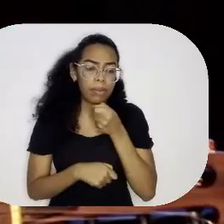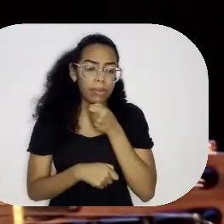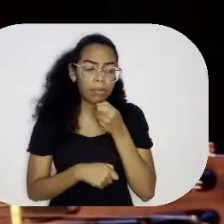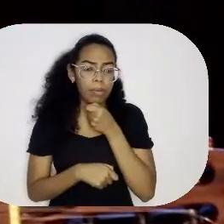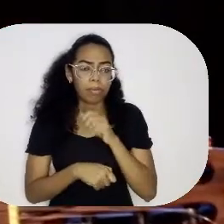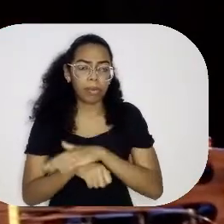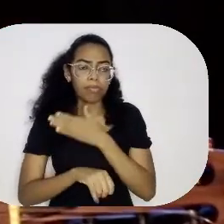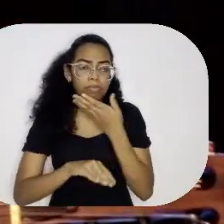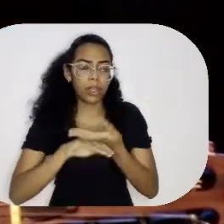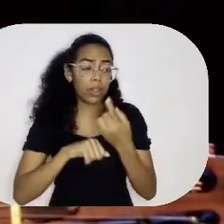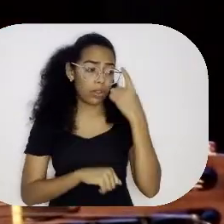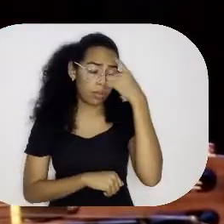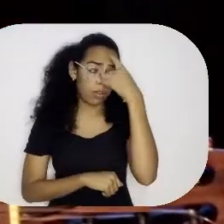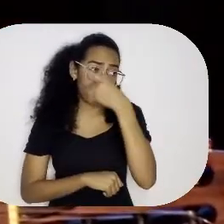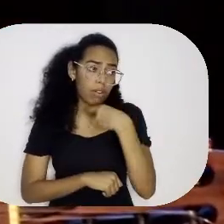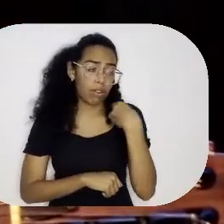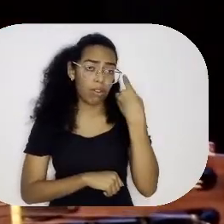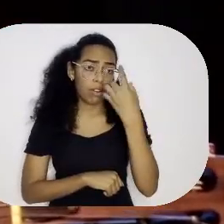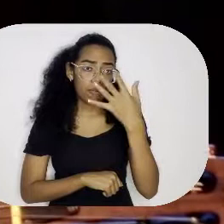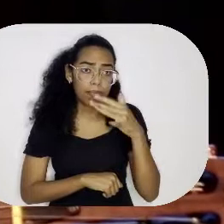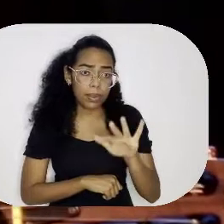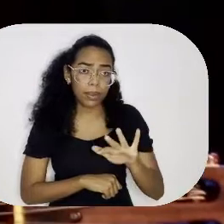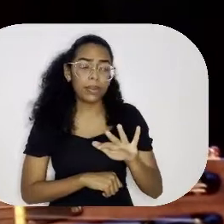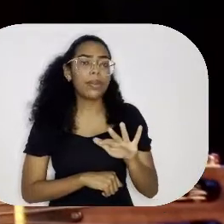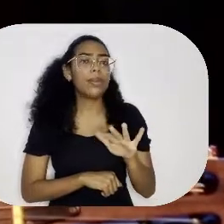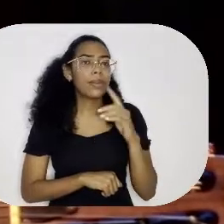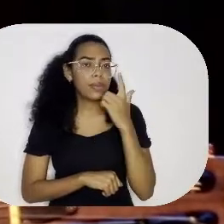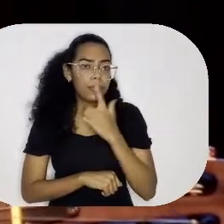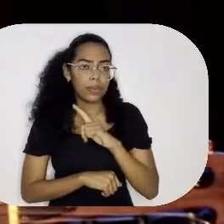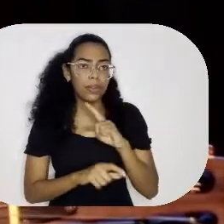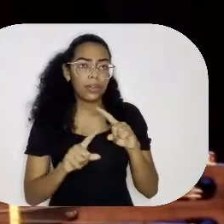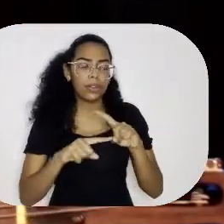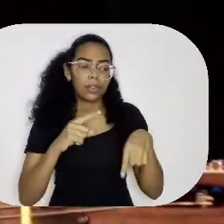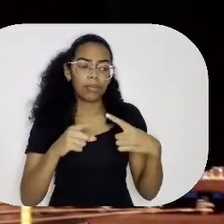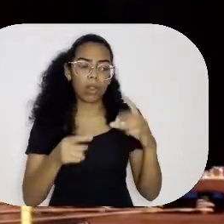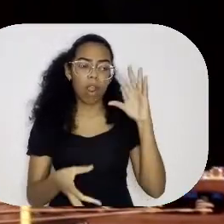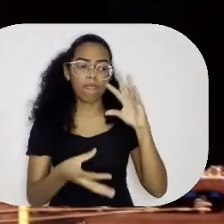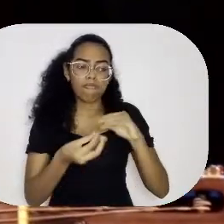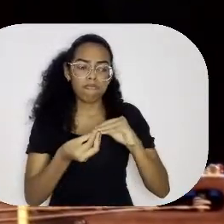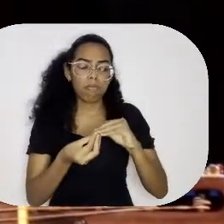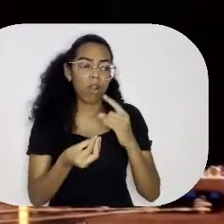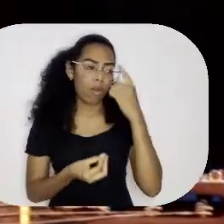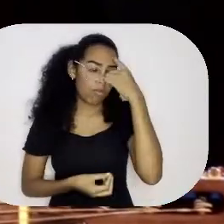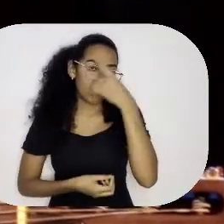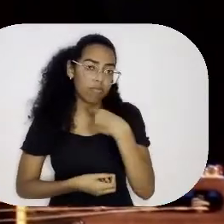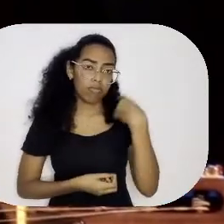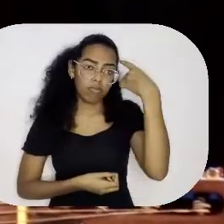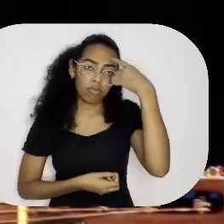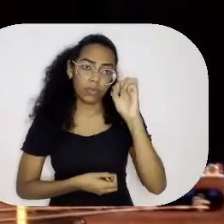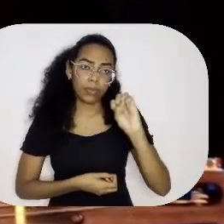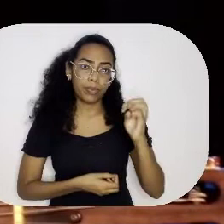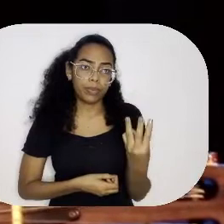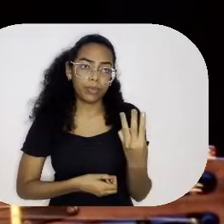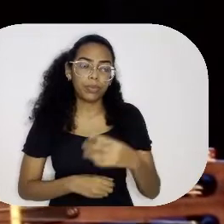Depois ele passou até uma duração de 1 hora e meia durante muito tempo, depois eu retrocedi para 1 hora. E no decorrer